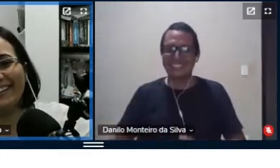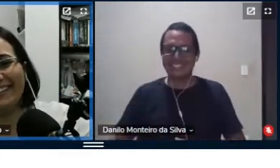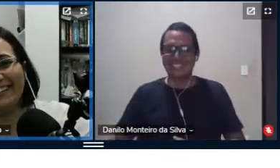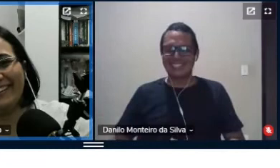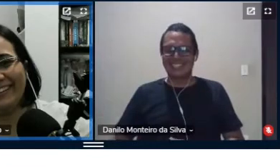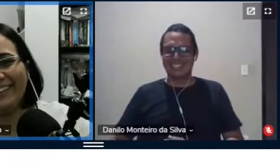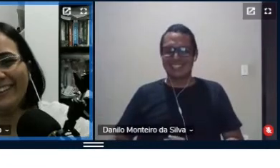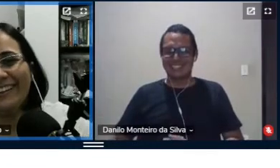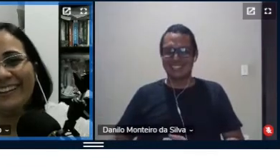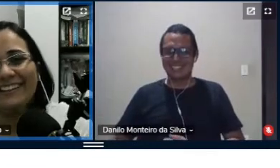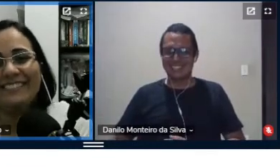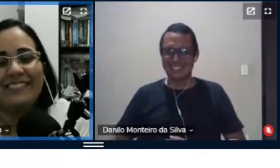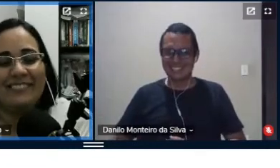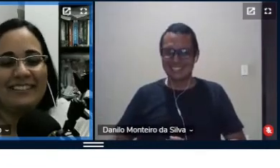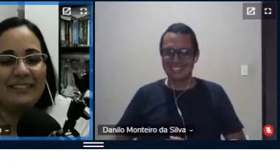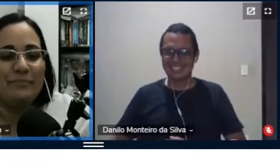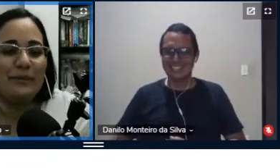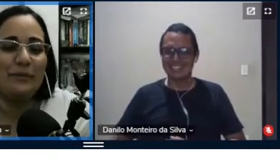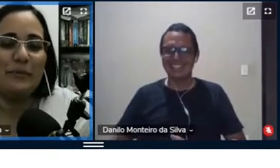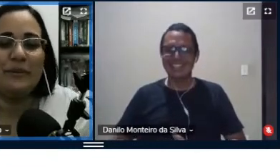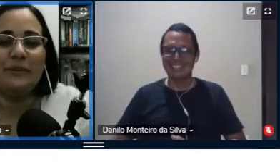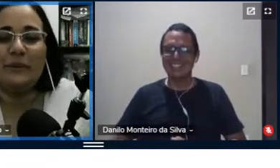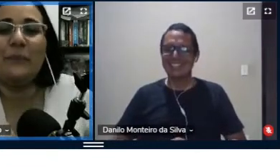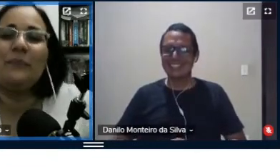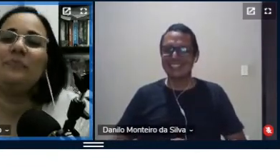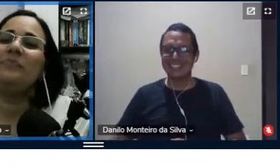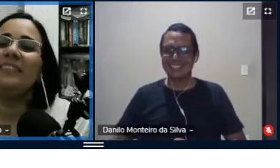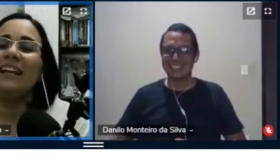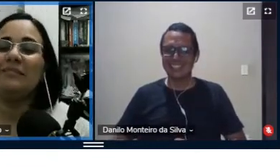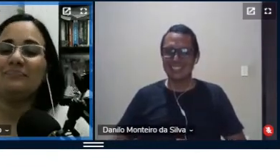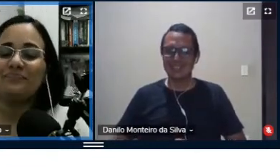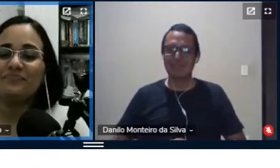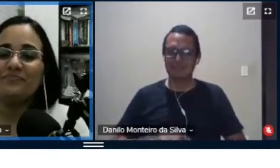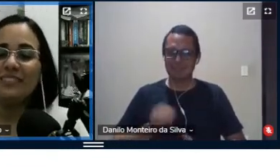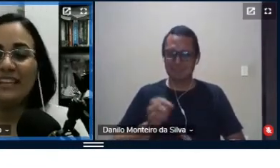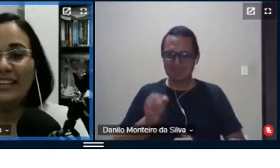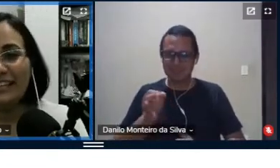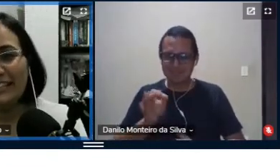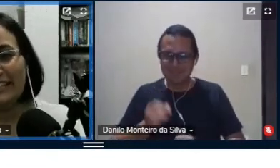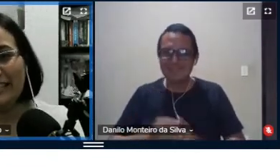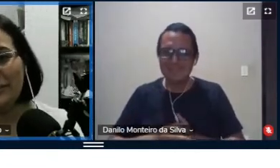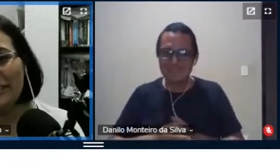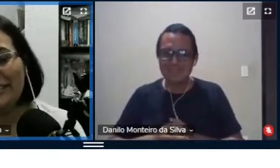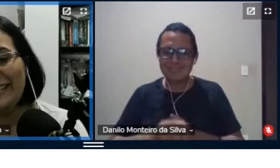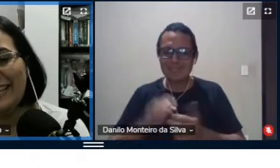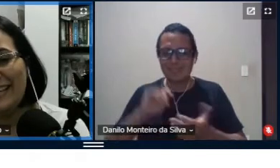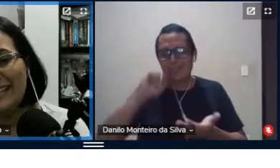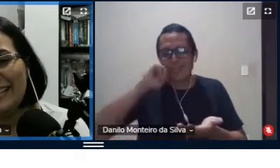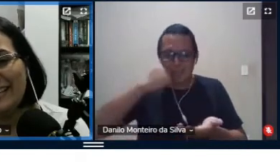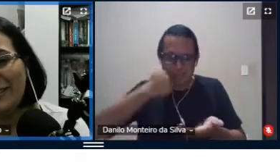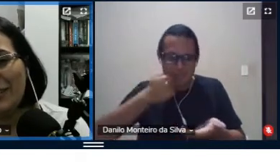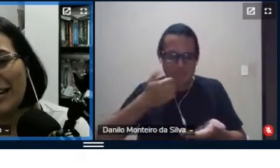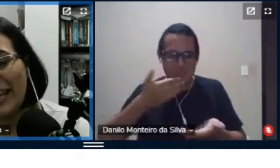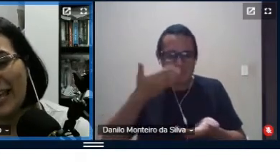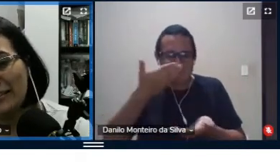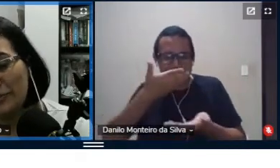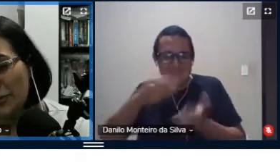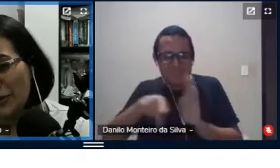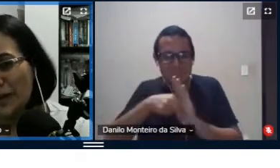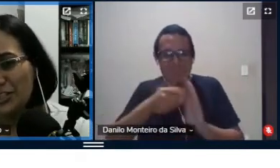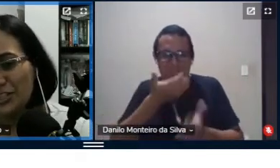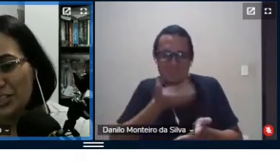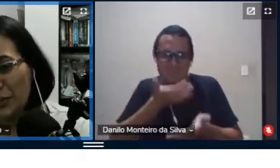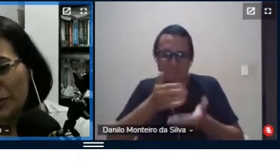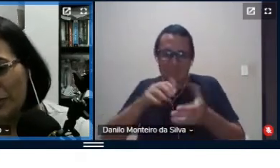Vamos inventar um pão do Papai Noel, tá? Então, se ele não cresce